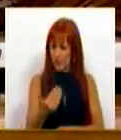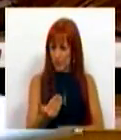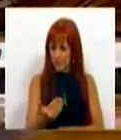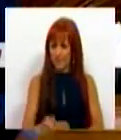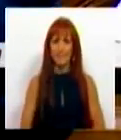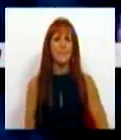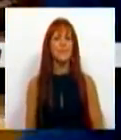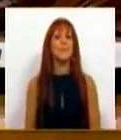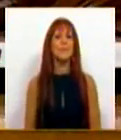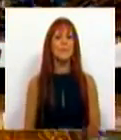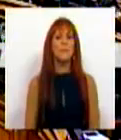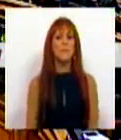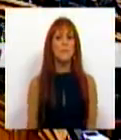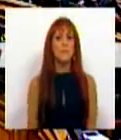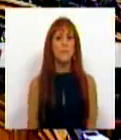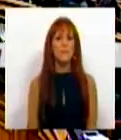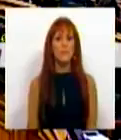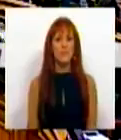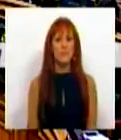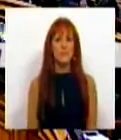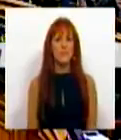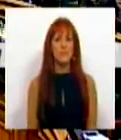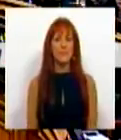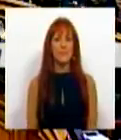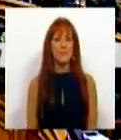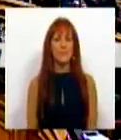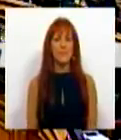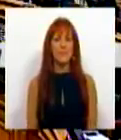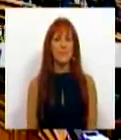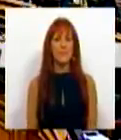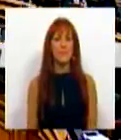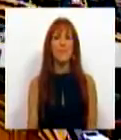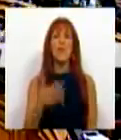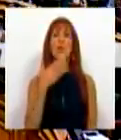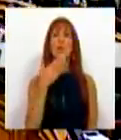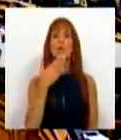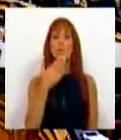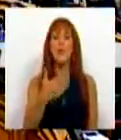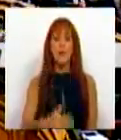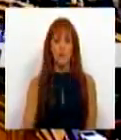Muito obrigado.